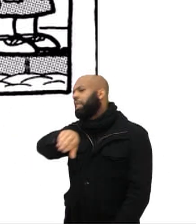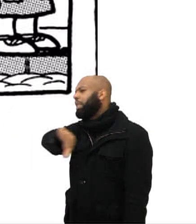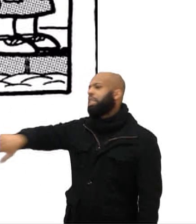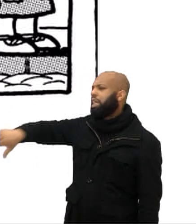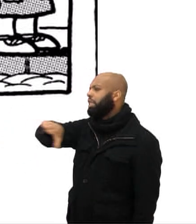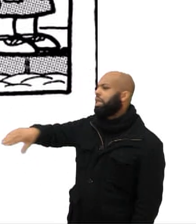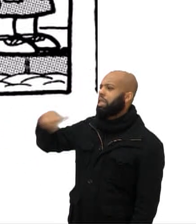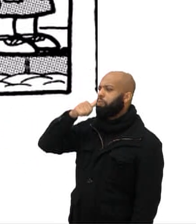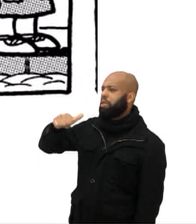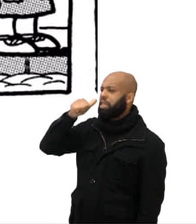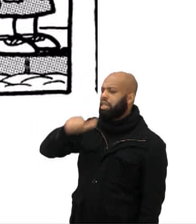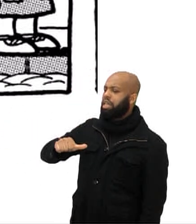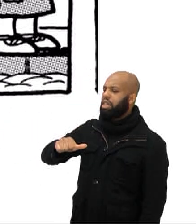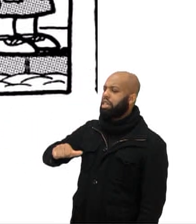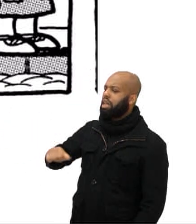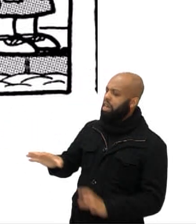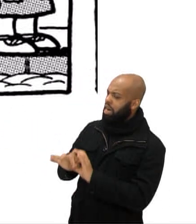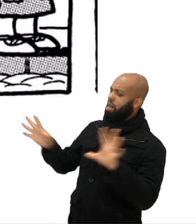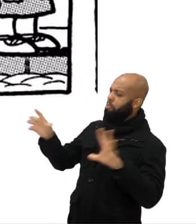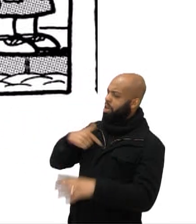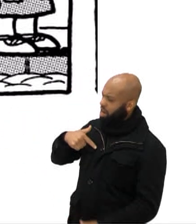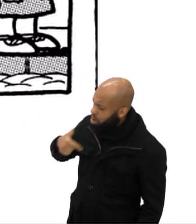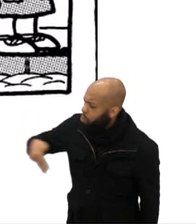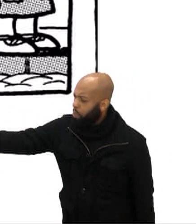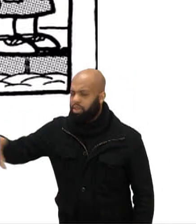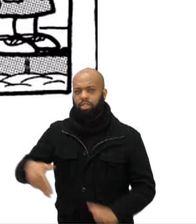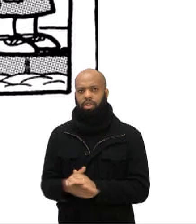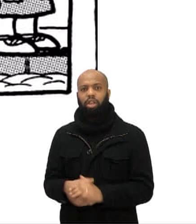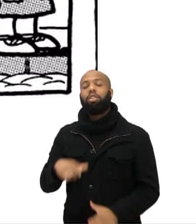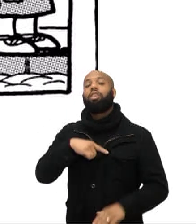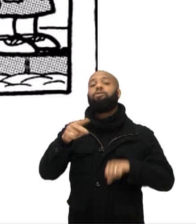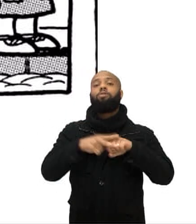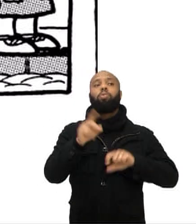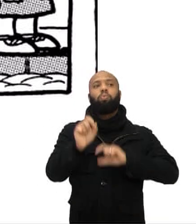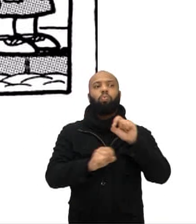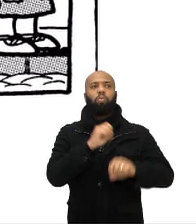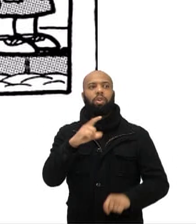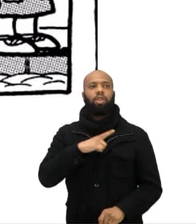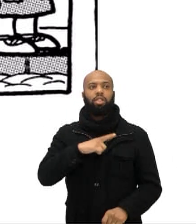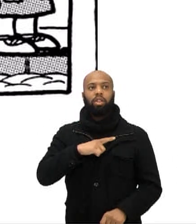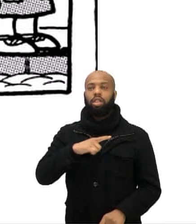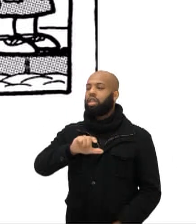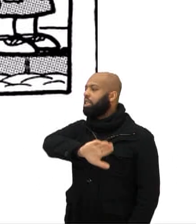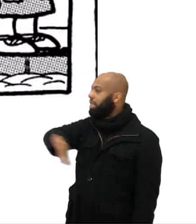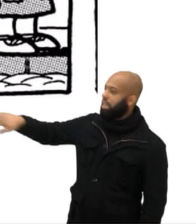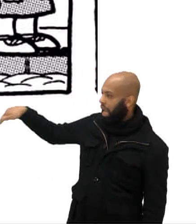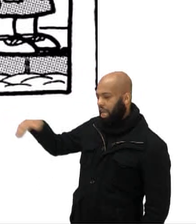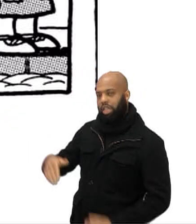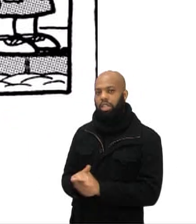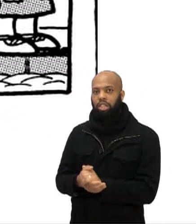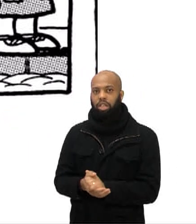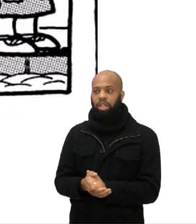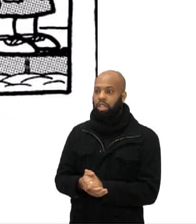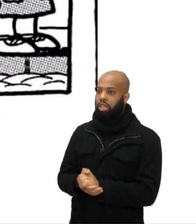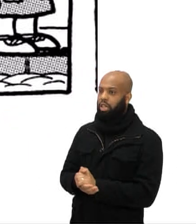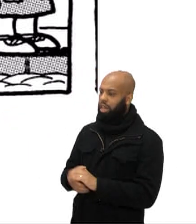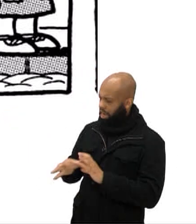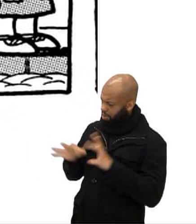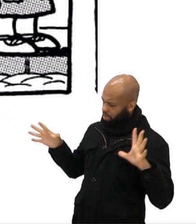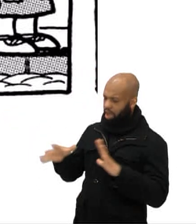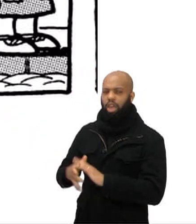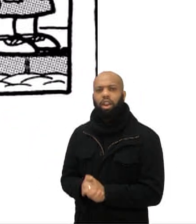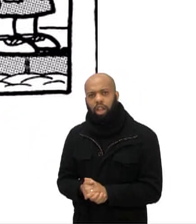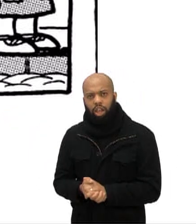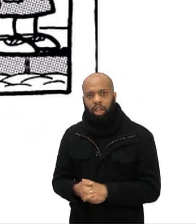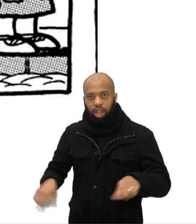frente, menina, deixe um equilibrista passar. Então, quais são os verbos que eu tenho? Eu tenho o saia, o deixe e depois